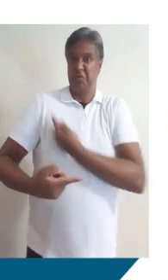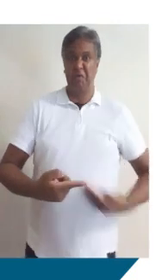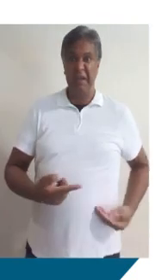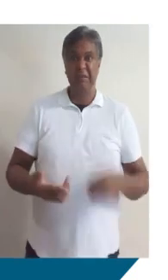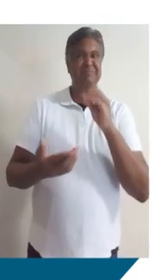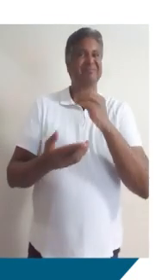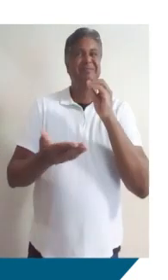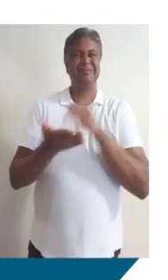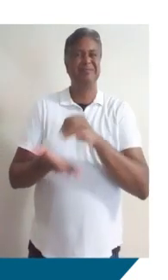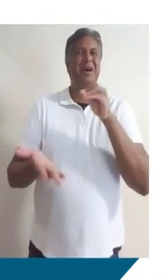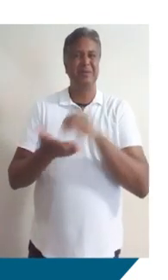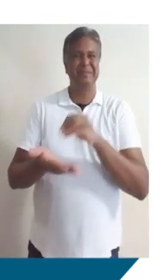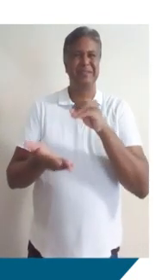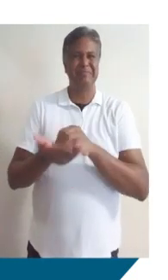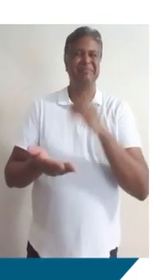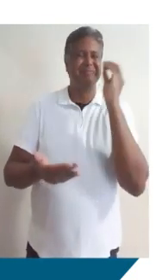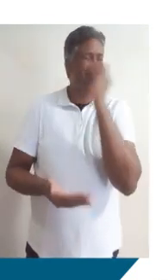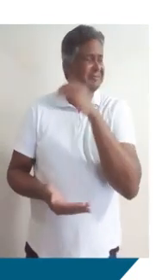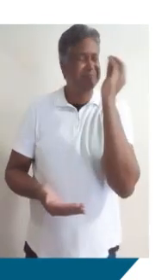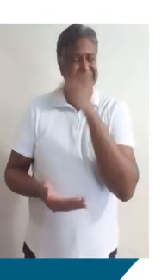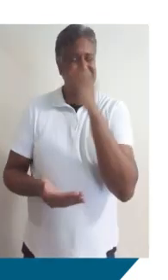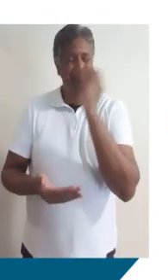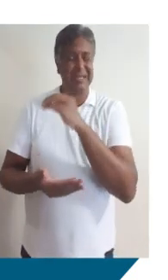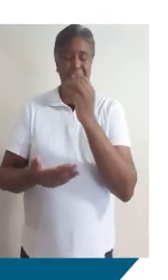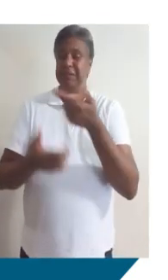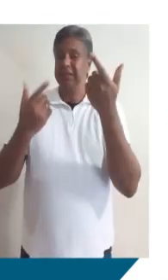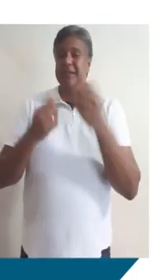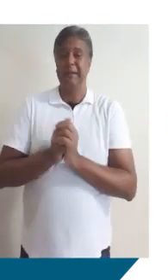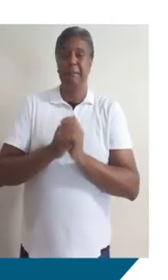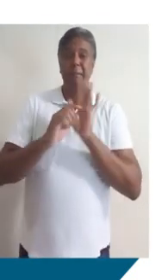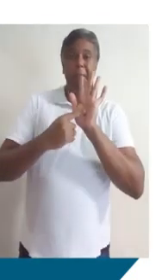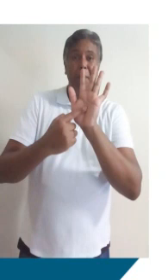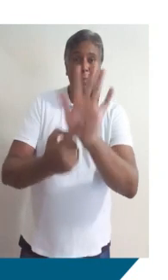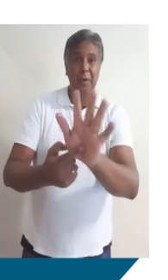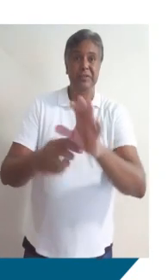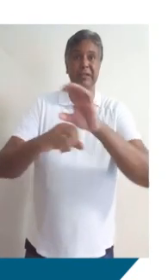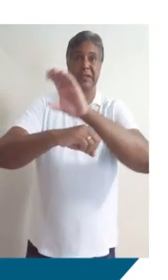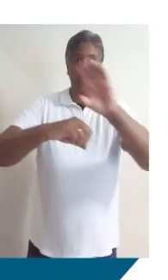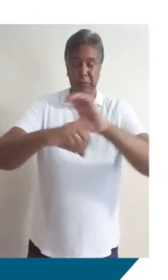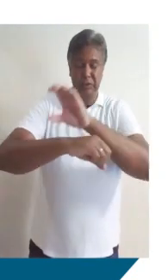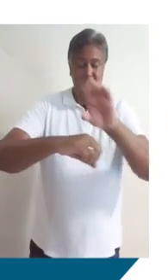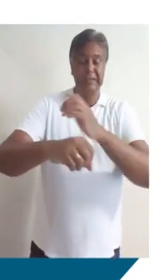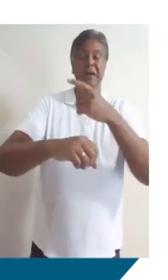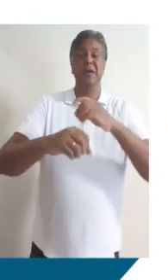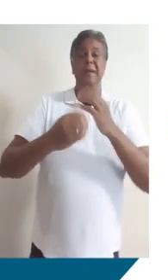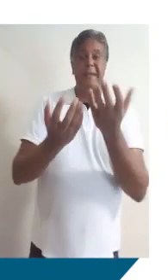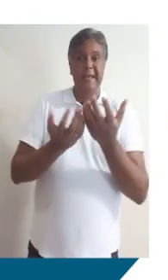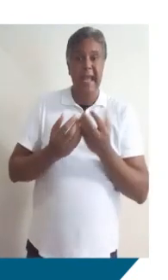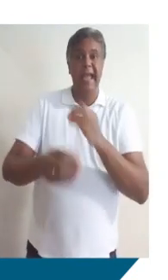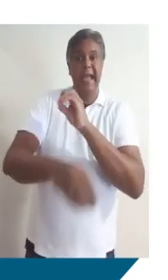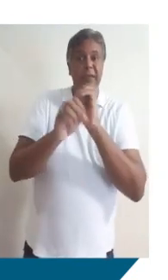Como é que ele fala isso? Ele fala que a Constituição garante uma educação, mas o Poder Executivo não efetiva esse direito, o que é sinônimo de